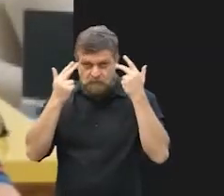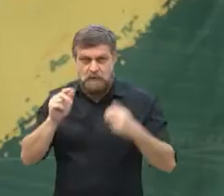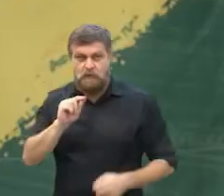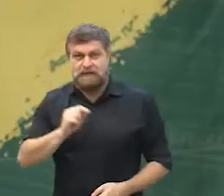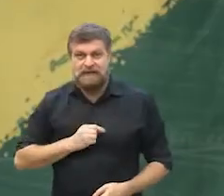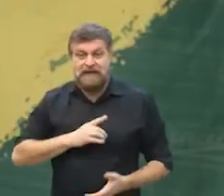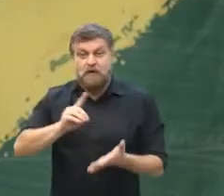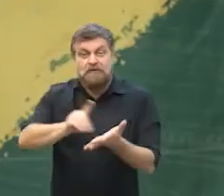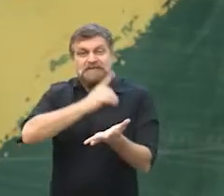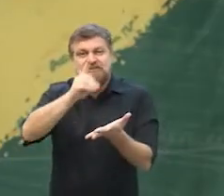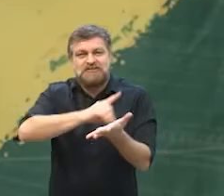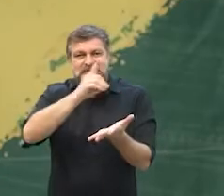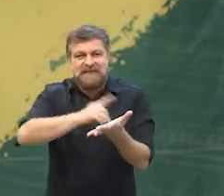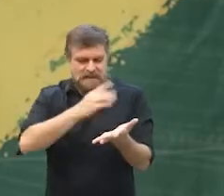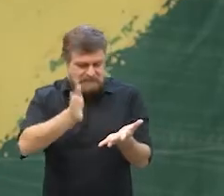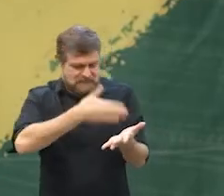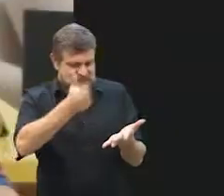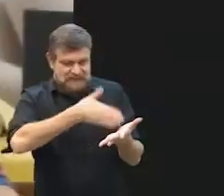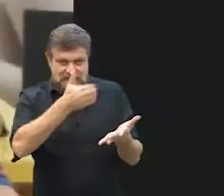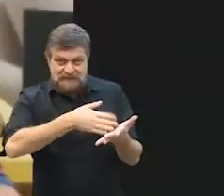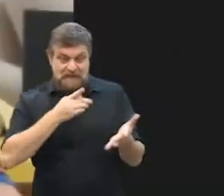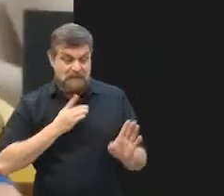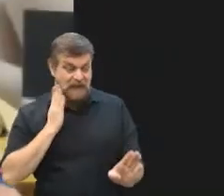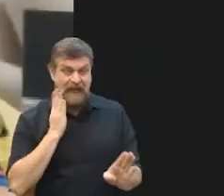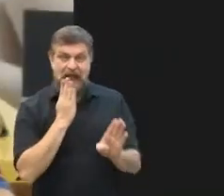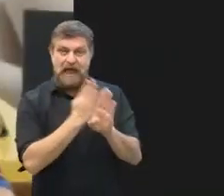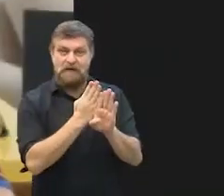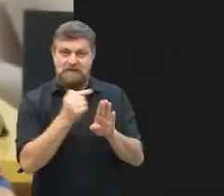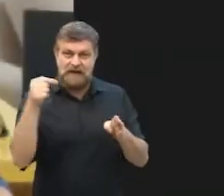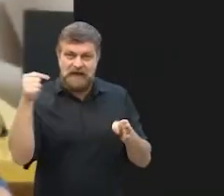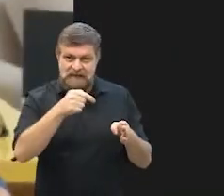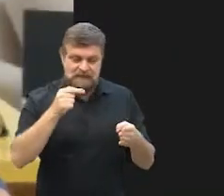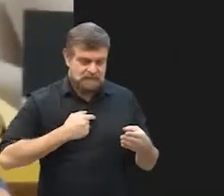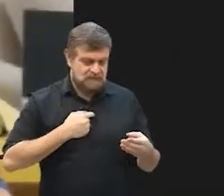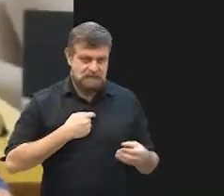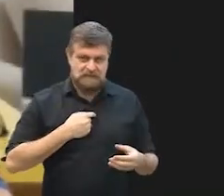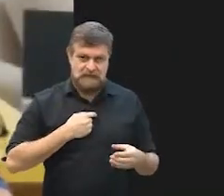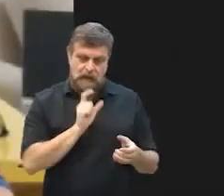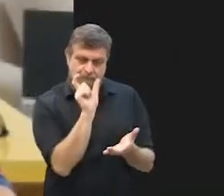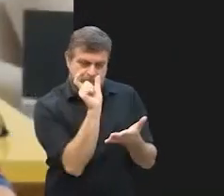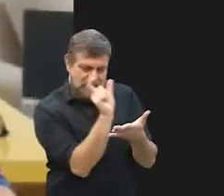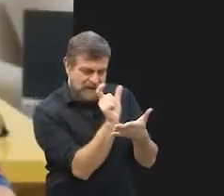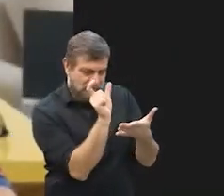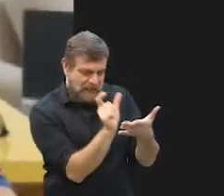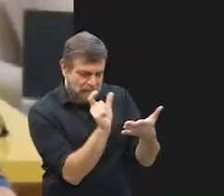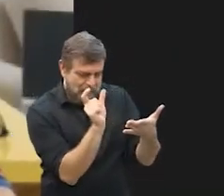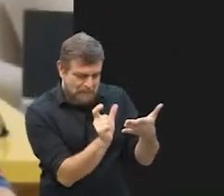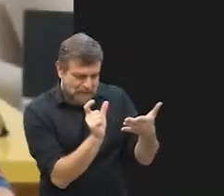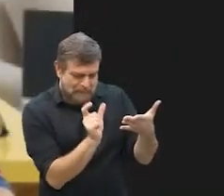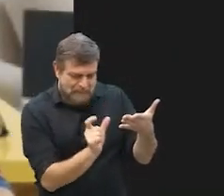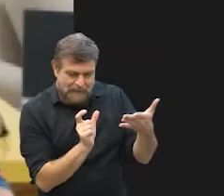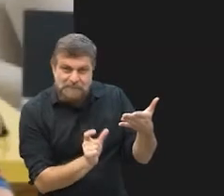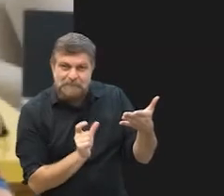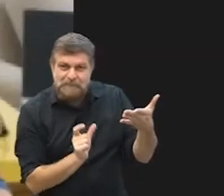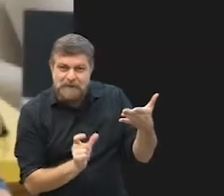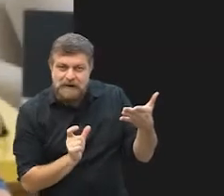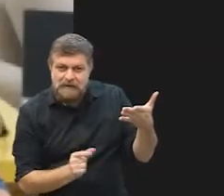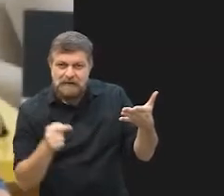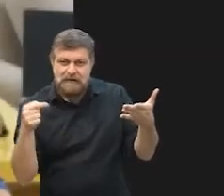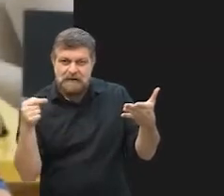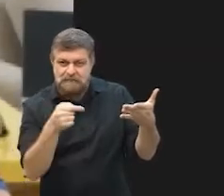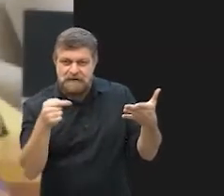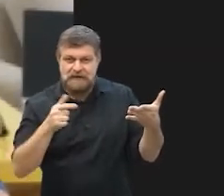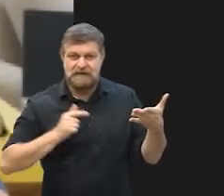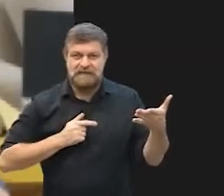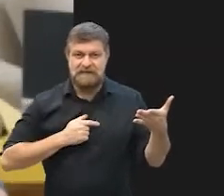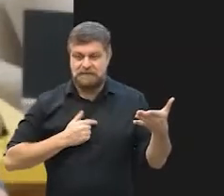é o dicionário, porque ali você vai encontrar, né, um compêndio de palavras, né? São várias palavras